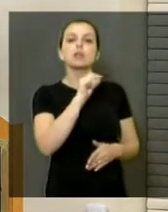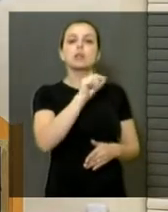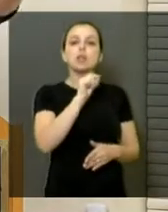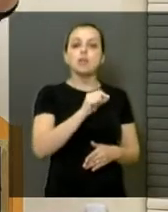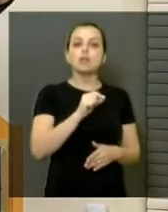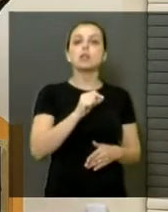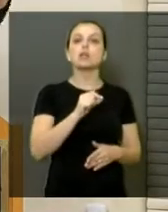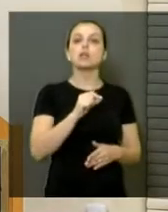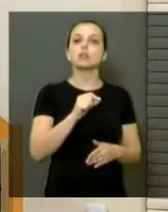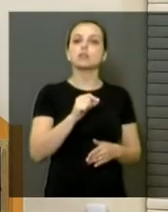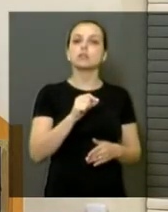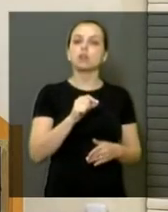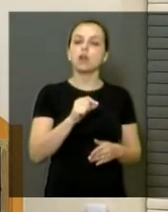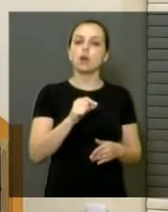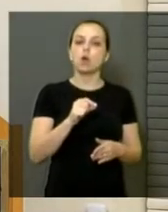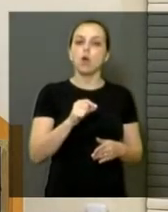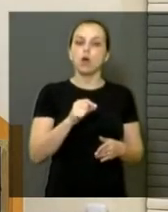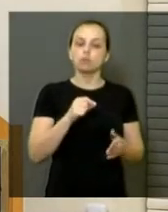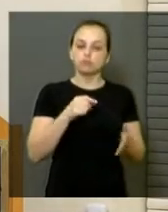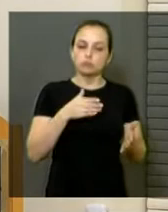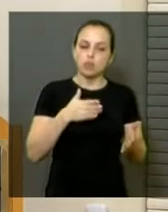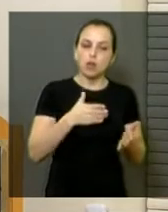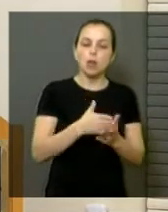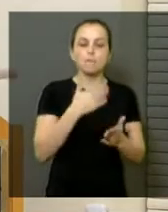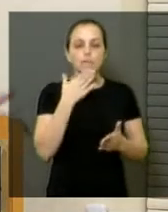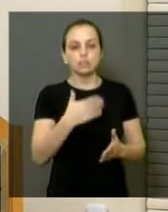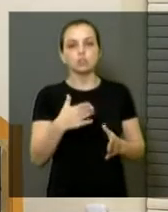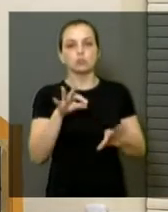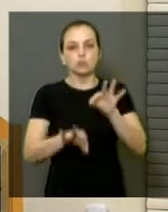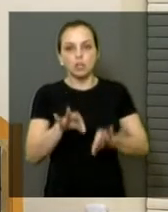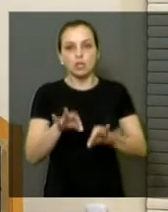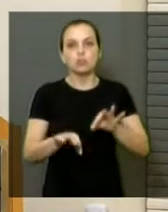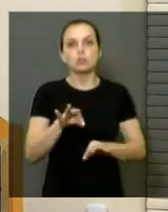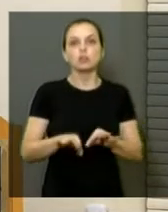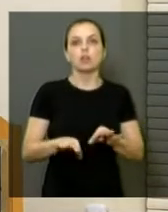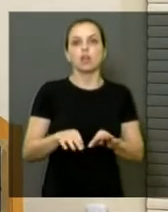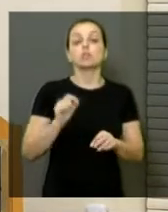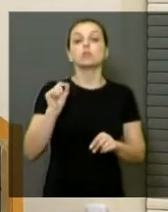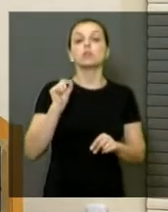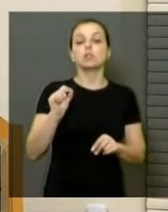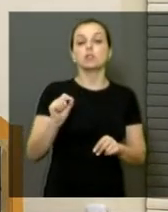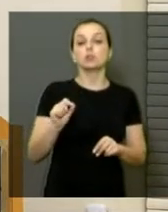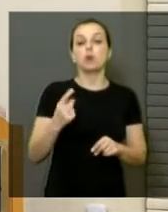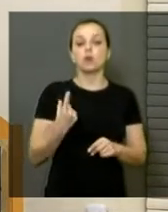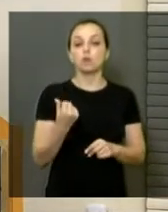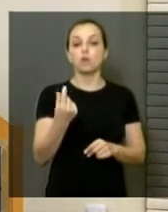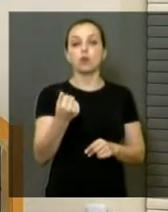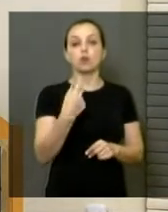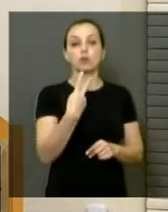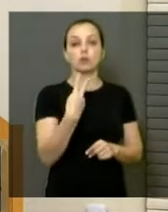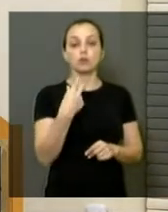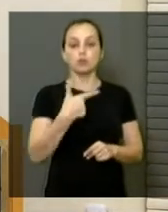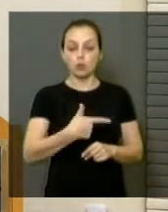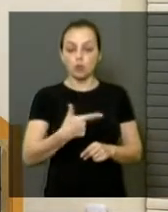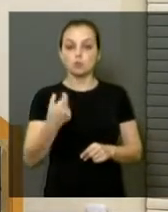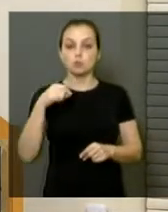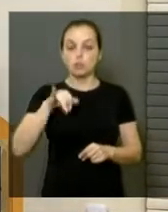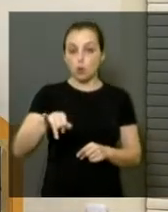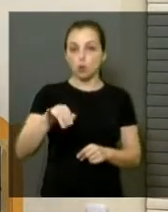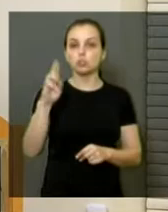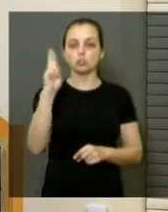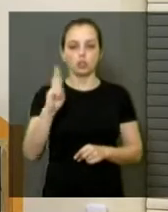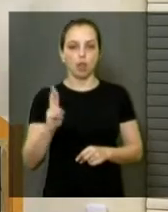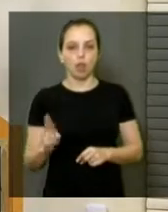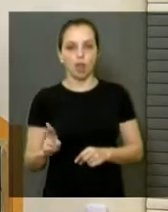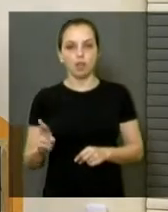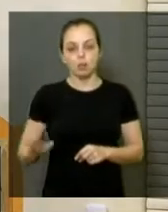foi readmitida, e a brincadeira custou mais ou menos R$ 2 milhões para os cofres públicos. Mas não sai do bolso do prefeito, não